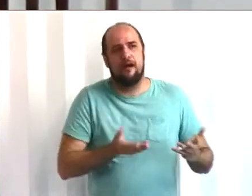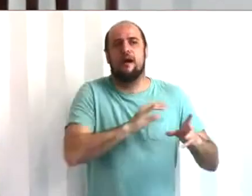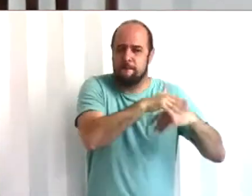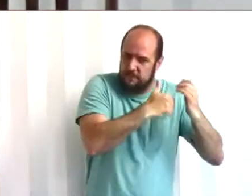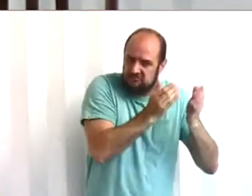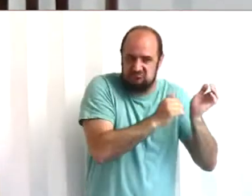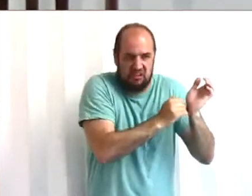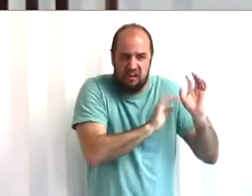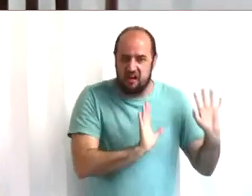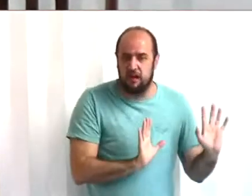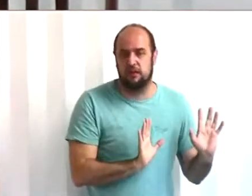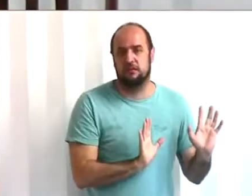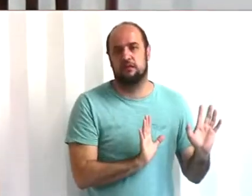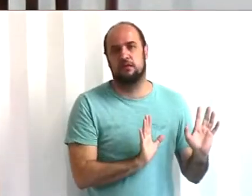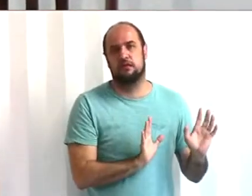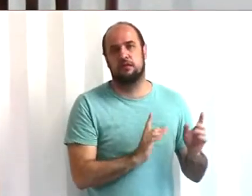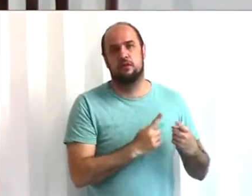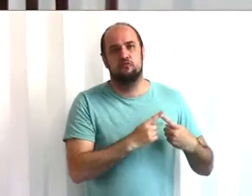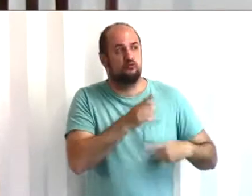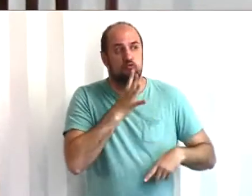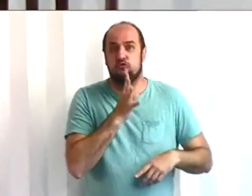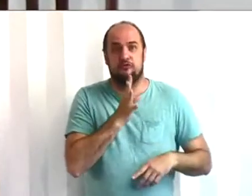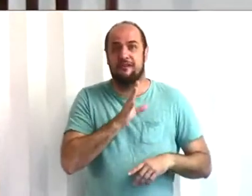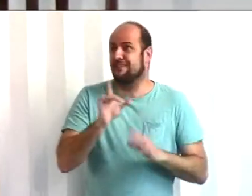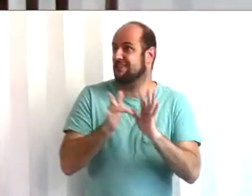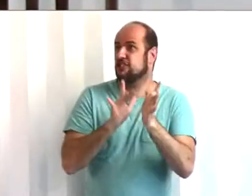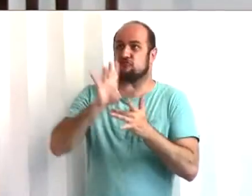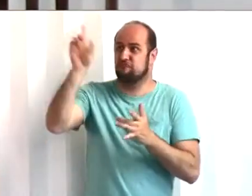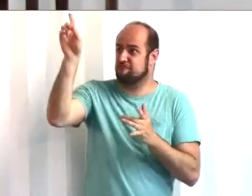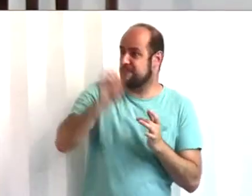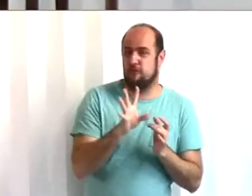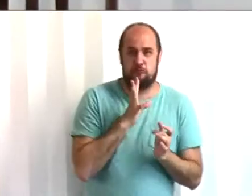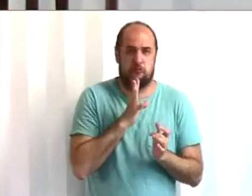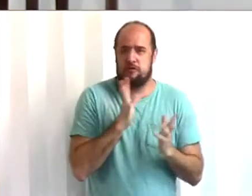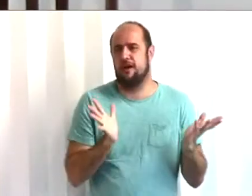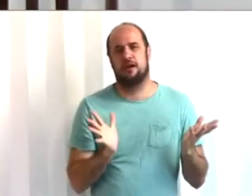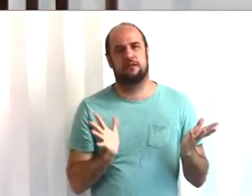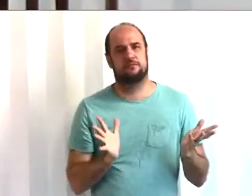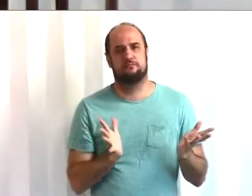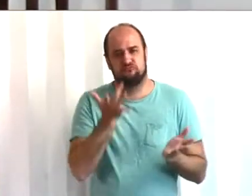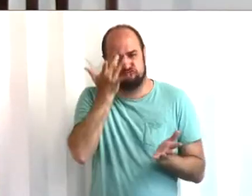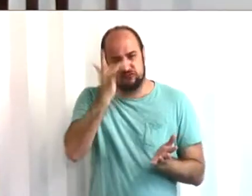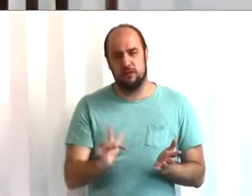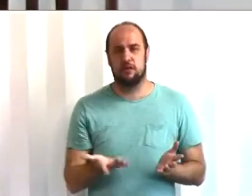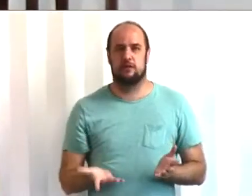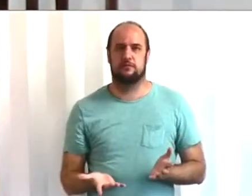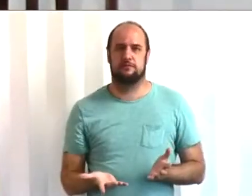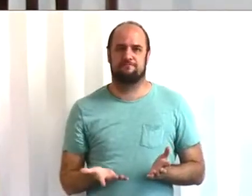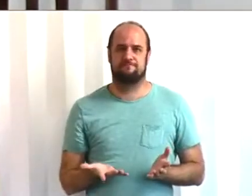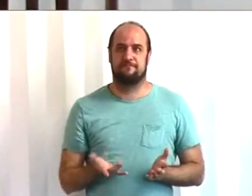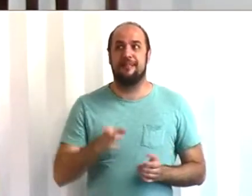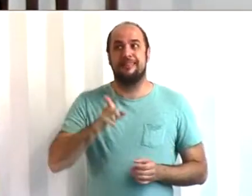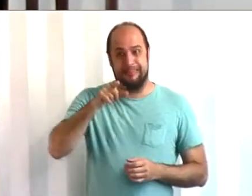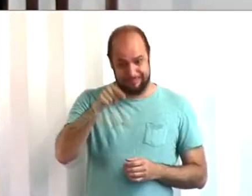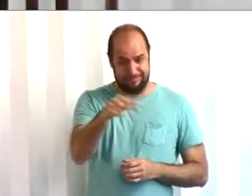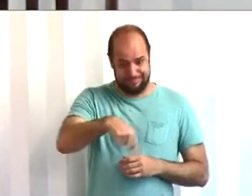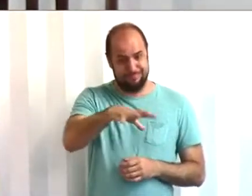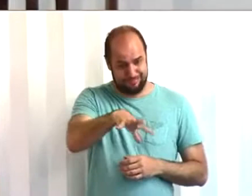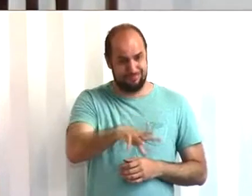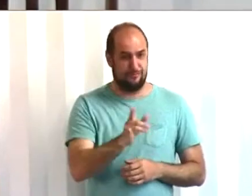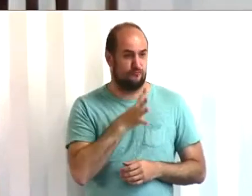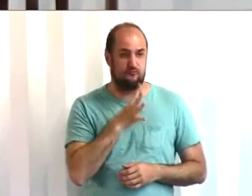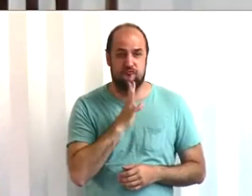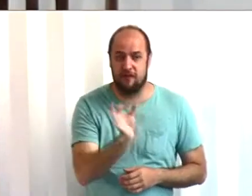que desconhecem aquele que encarnou-se para um dia ressurgir. É mistério para aqueles